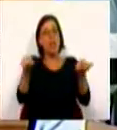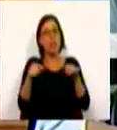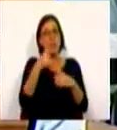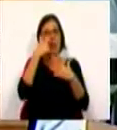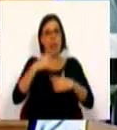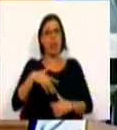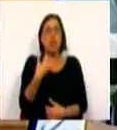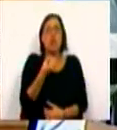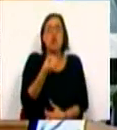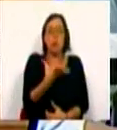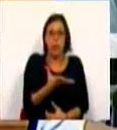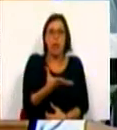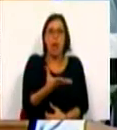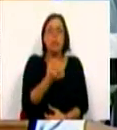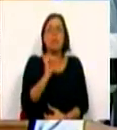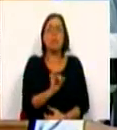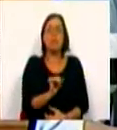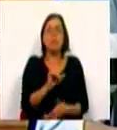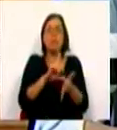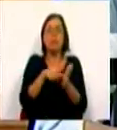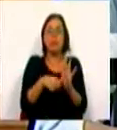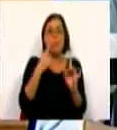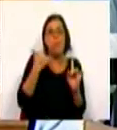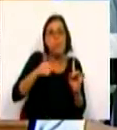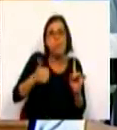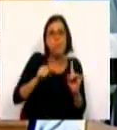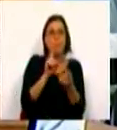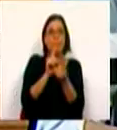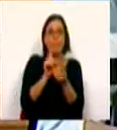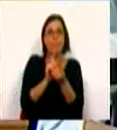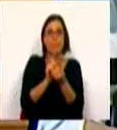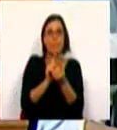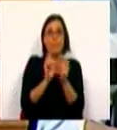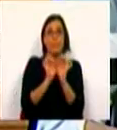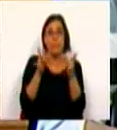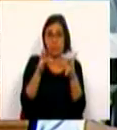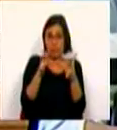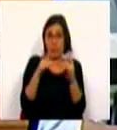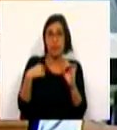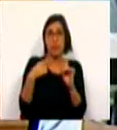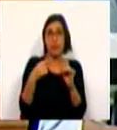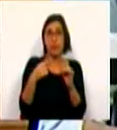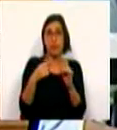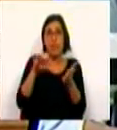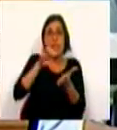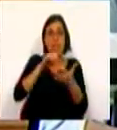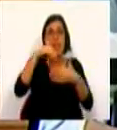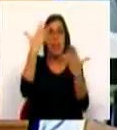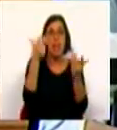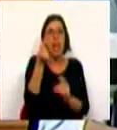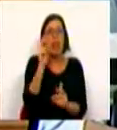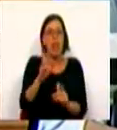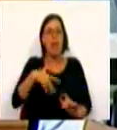Cidadão Solidário, que constituirá um projeto piloto de atendimento digital mediado em centros de dia,